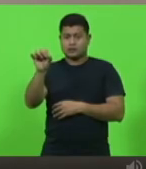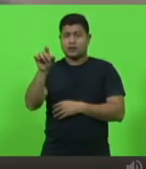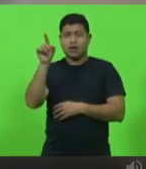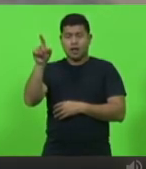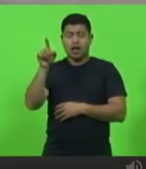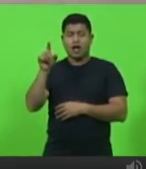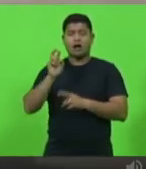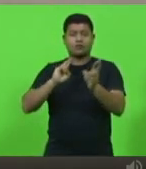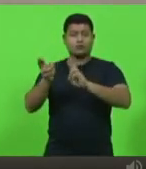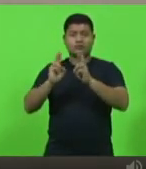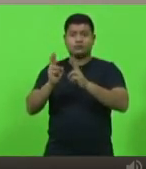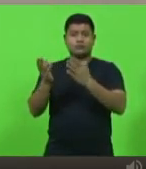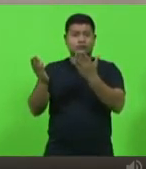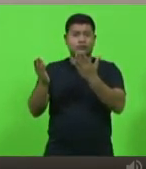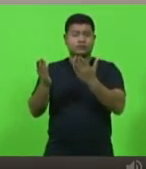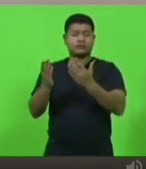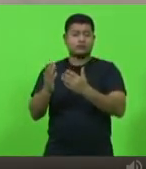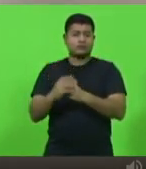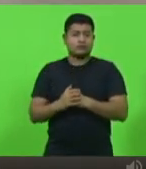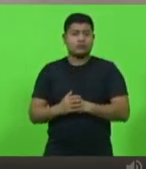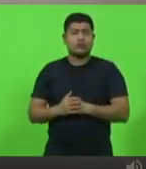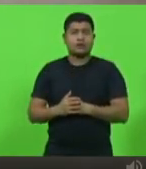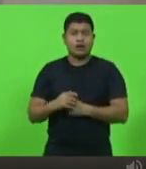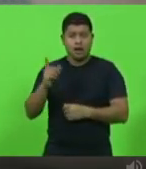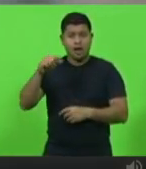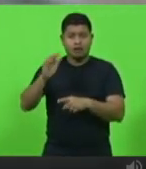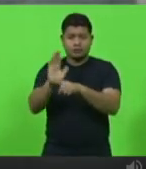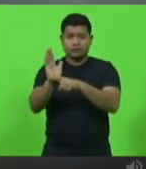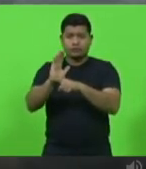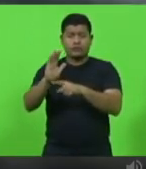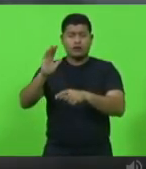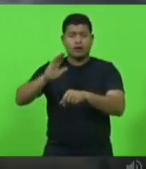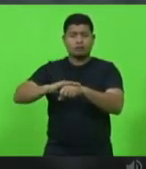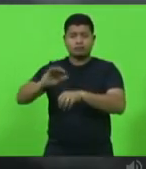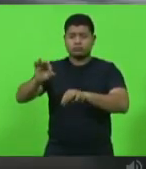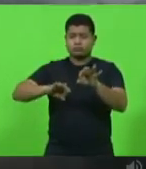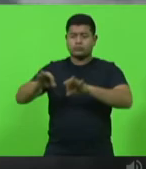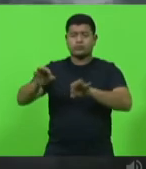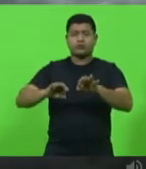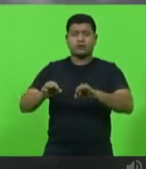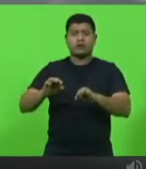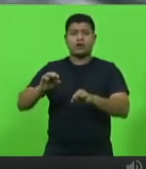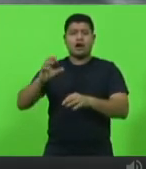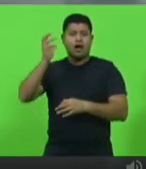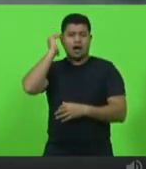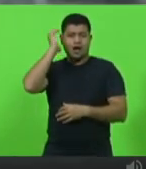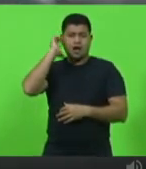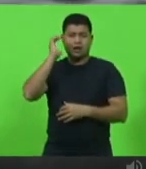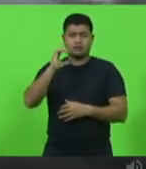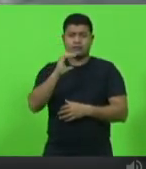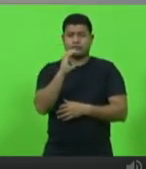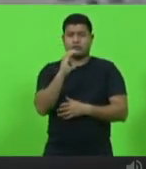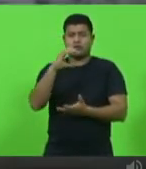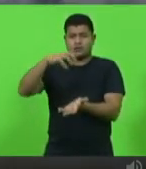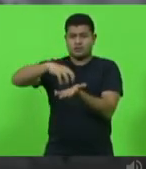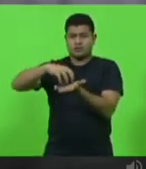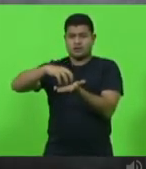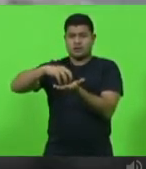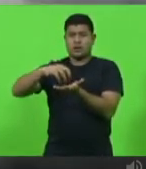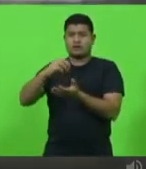rodovia está assim. Esse aí é um vídeo feito pela Rádio Centro-Oeste, que eu tirei,